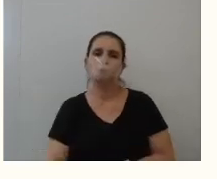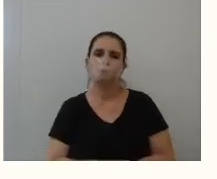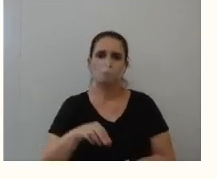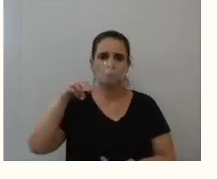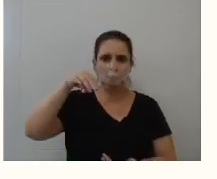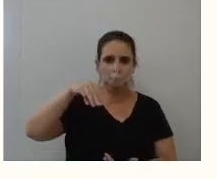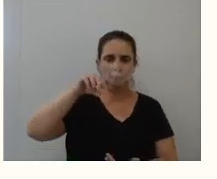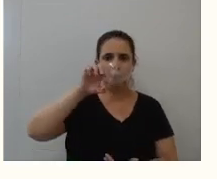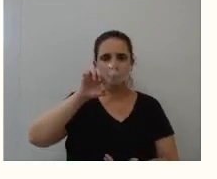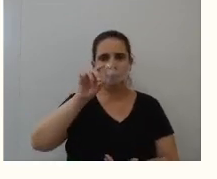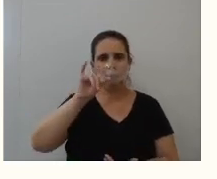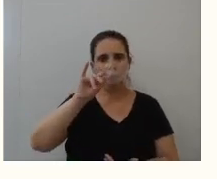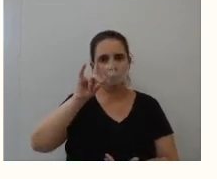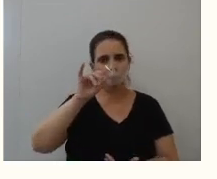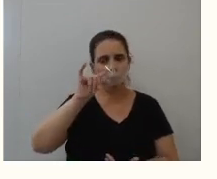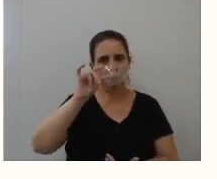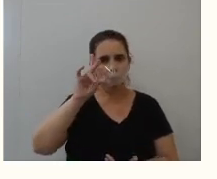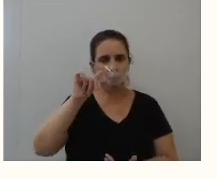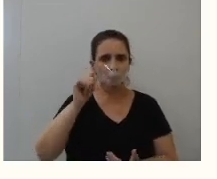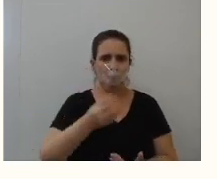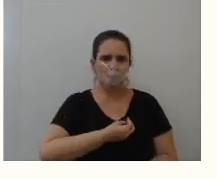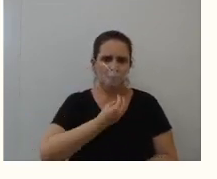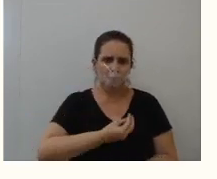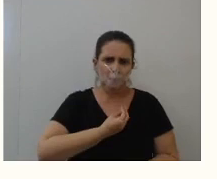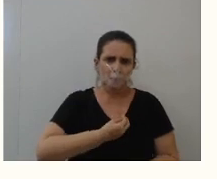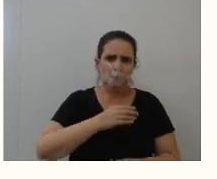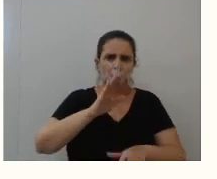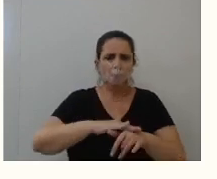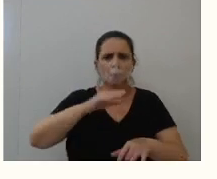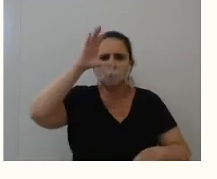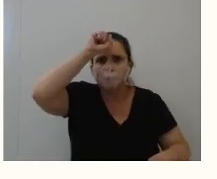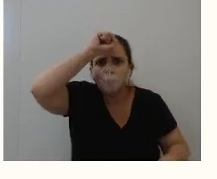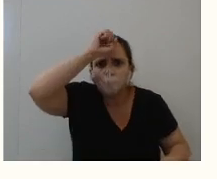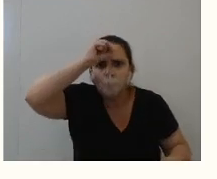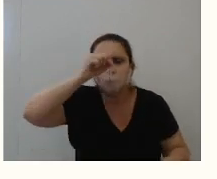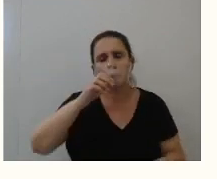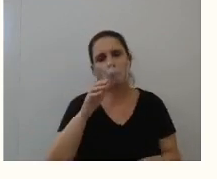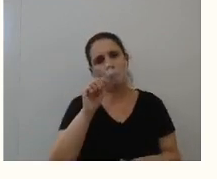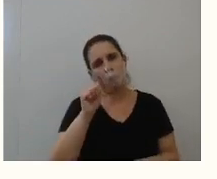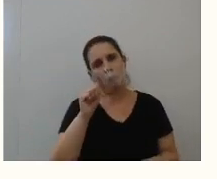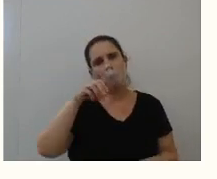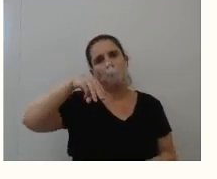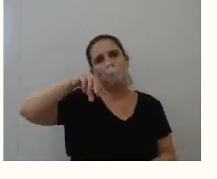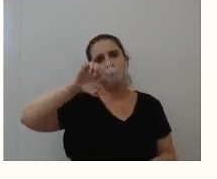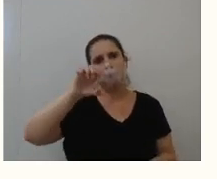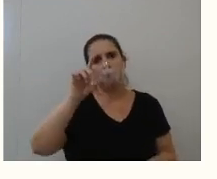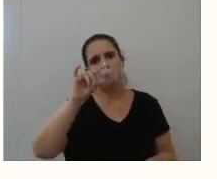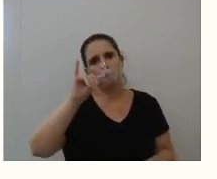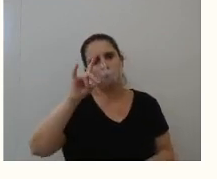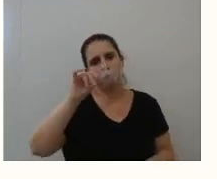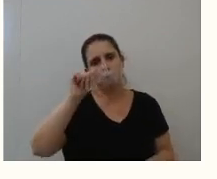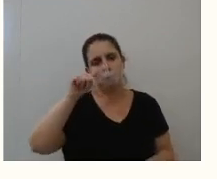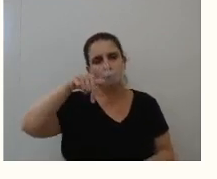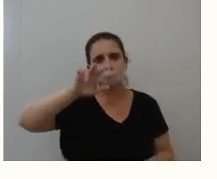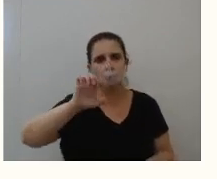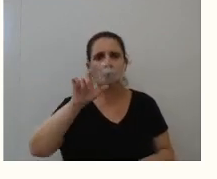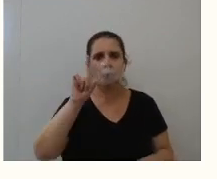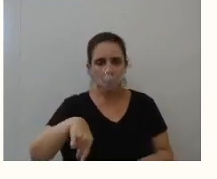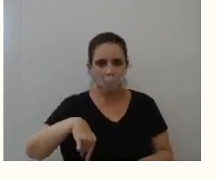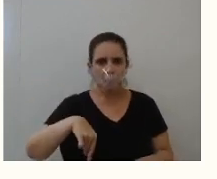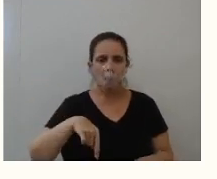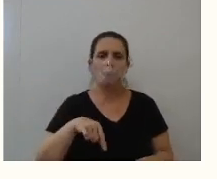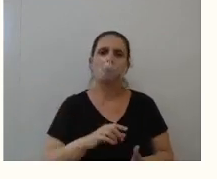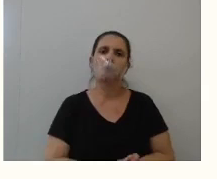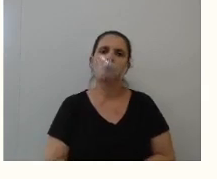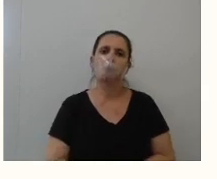medida que se vive. Ó, à medida que é um exemplo de conjunção.